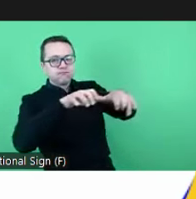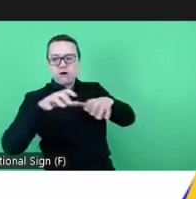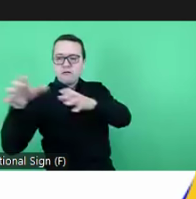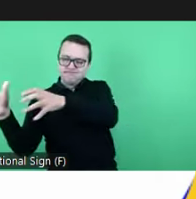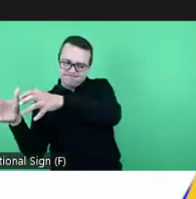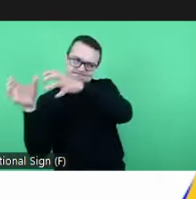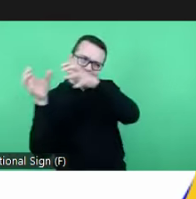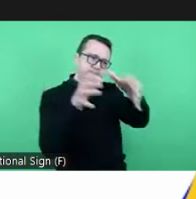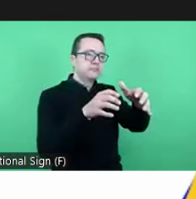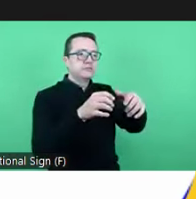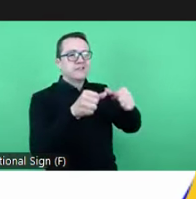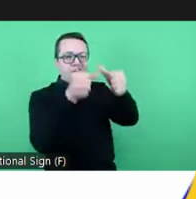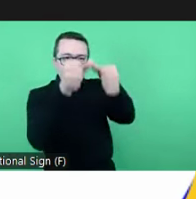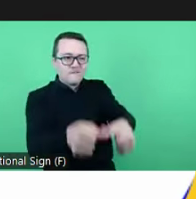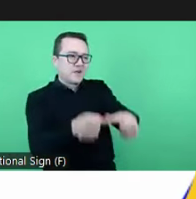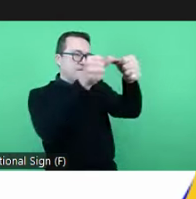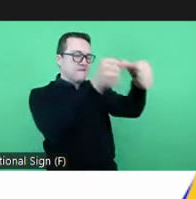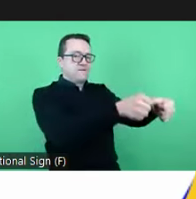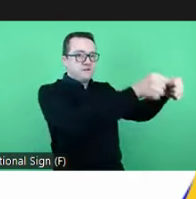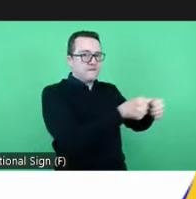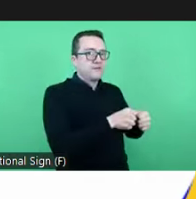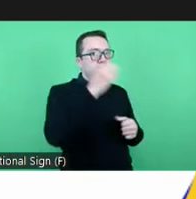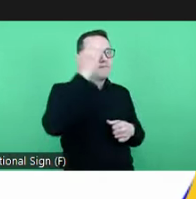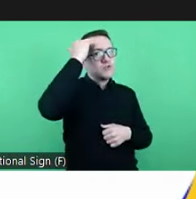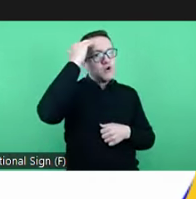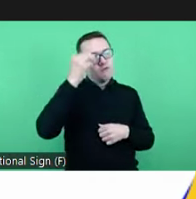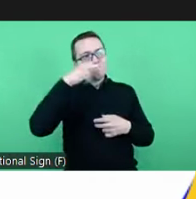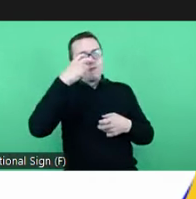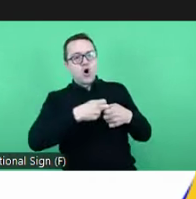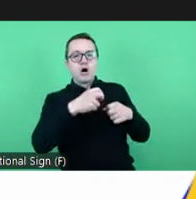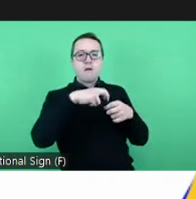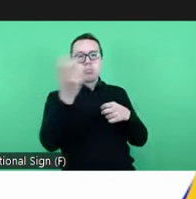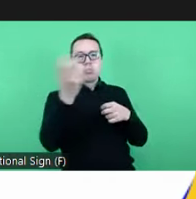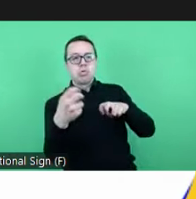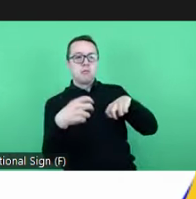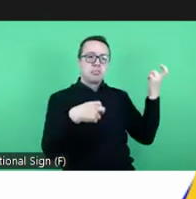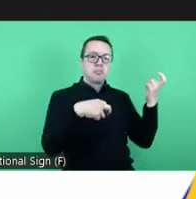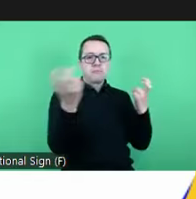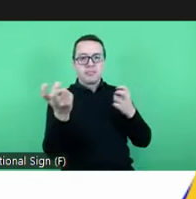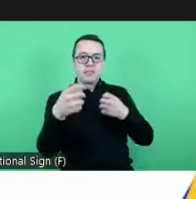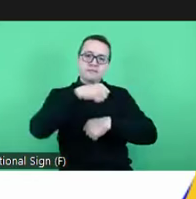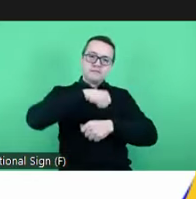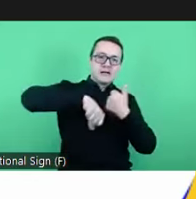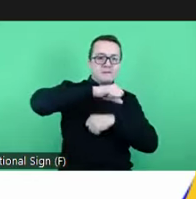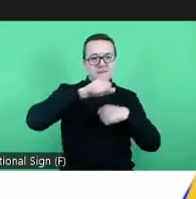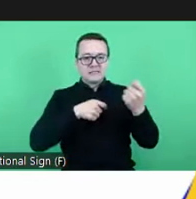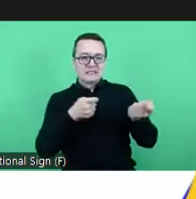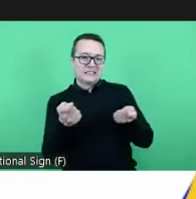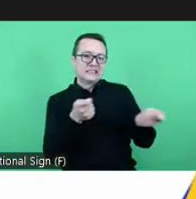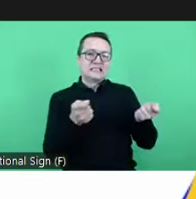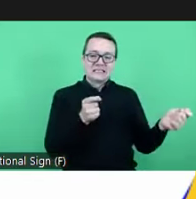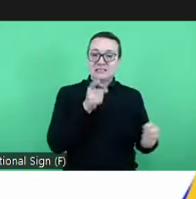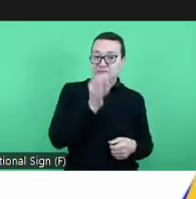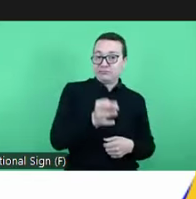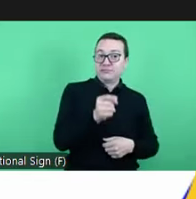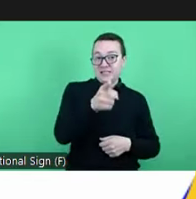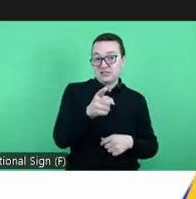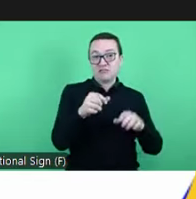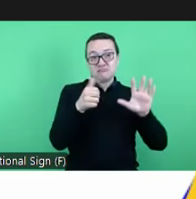impacto strategic orçamentário because em they are hard to 2024 get foi de to. quase 60 If you bilhões add everything de up, reais, que our